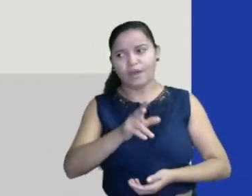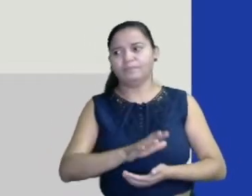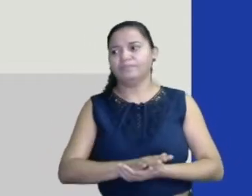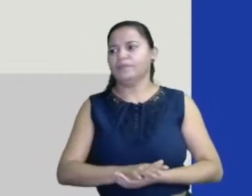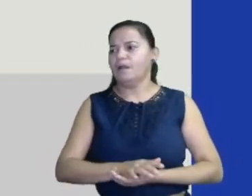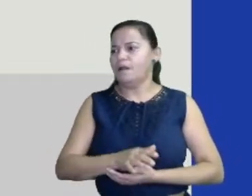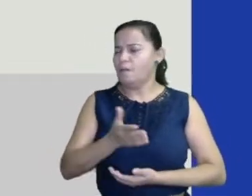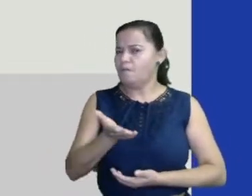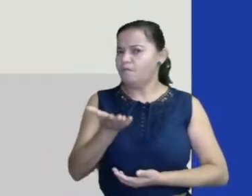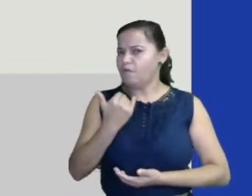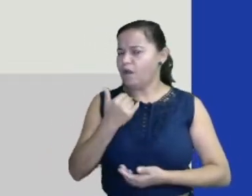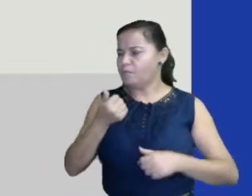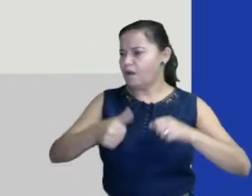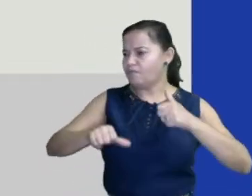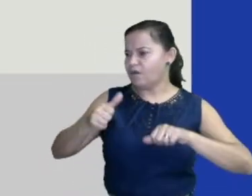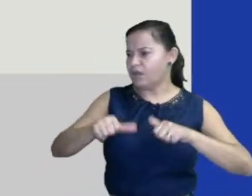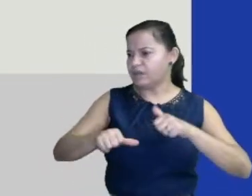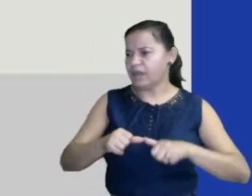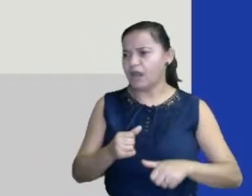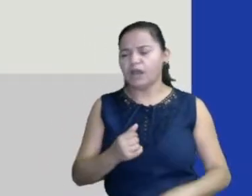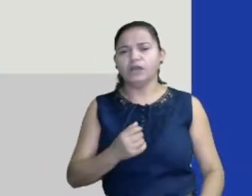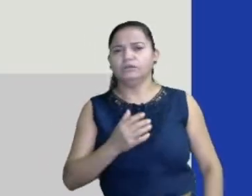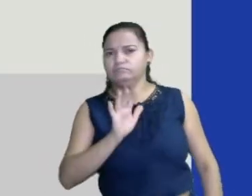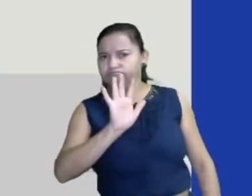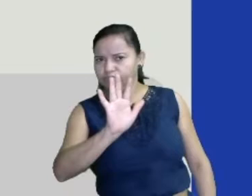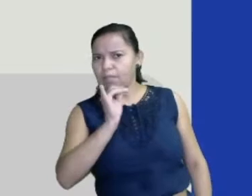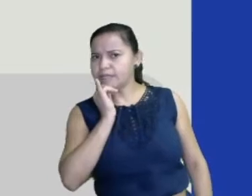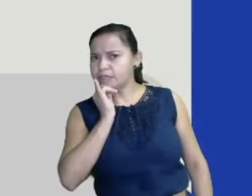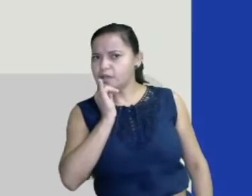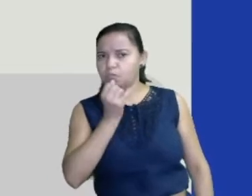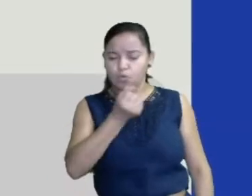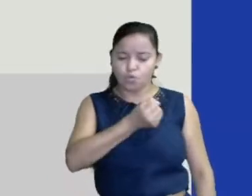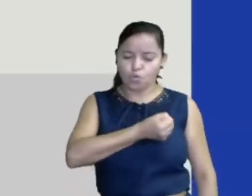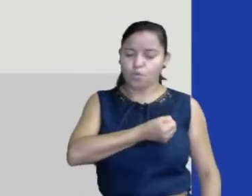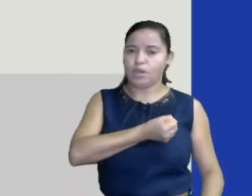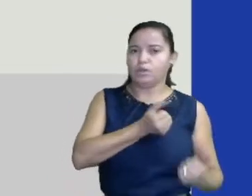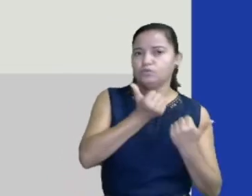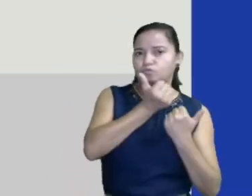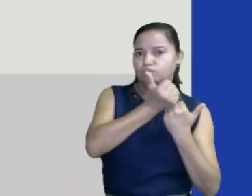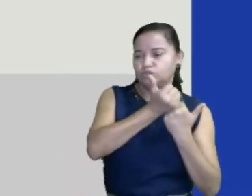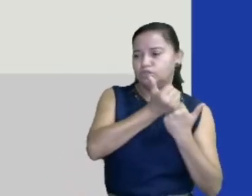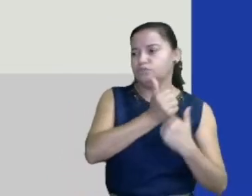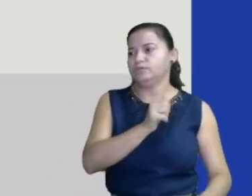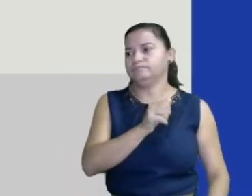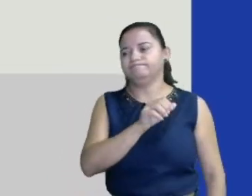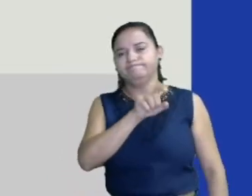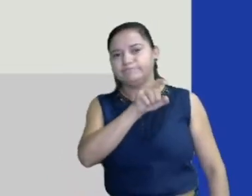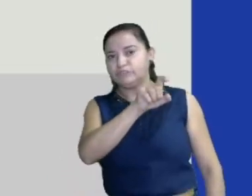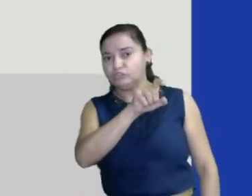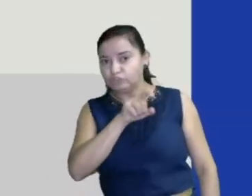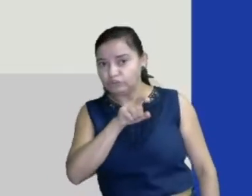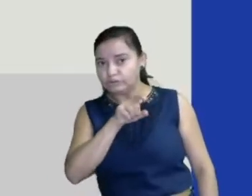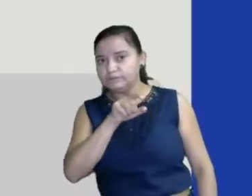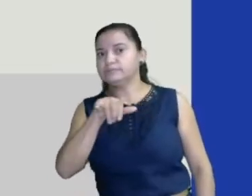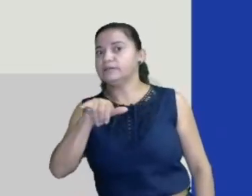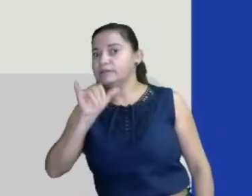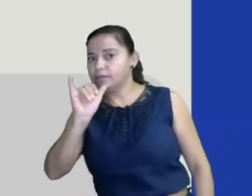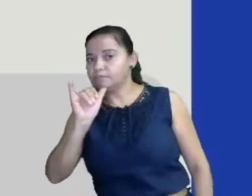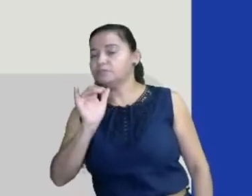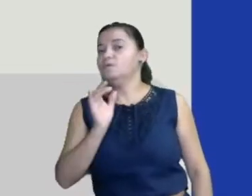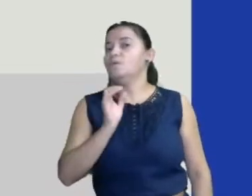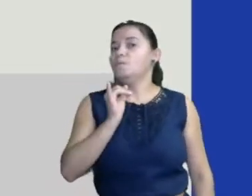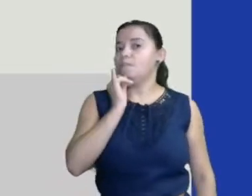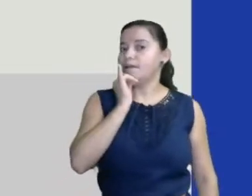melhor Vamos considerar que os dois números são X e Y não é Vamos considerar como lá no exemplo que eu